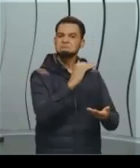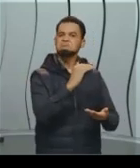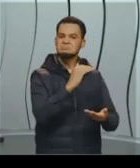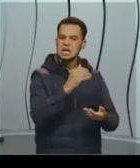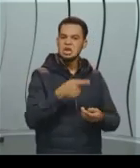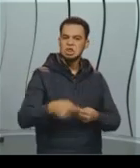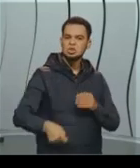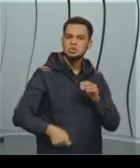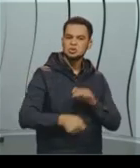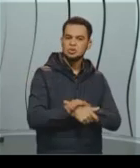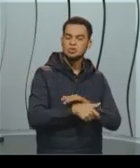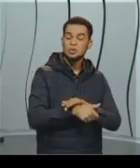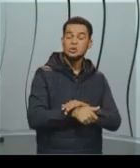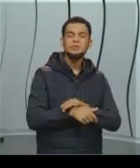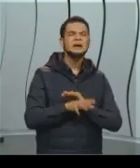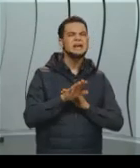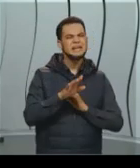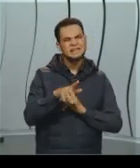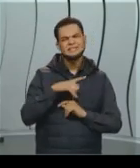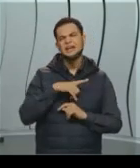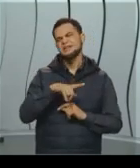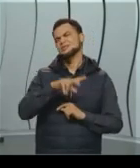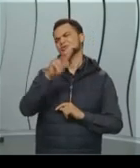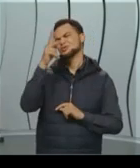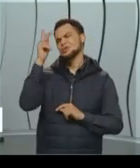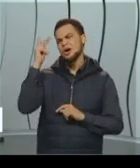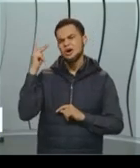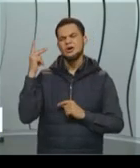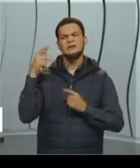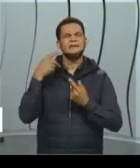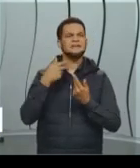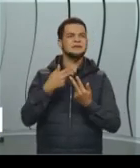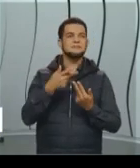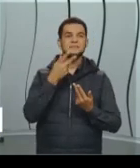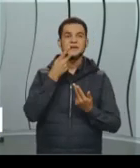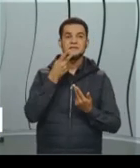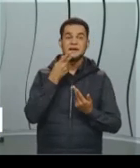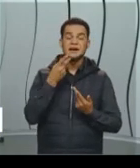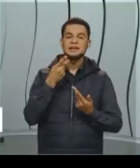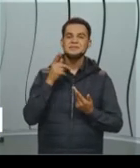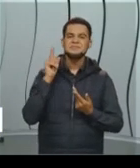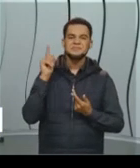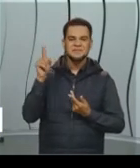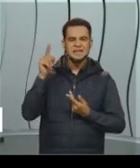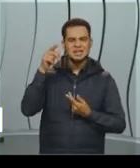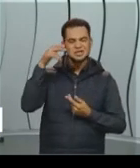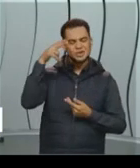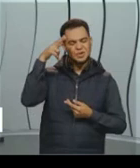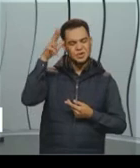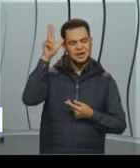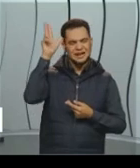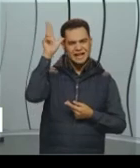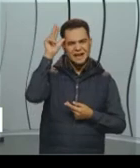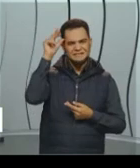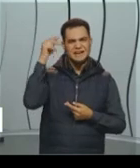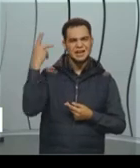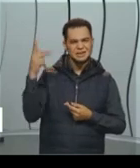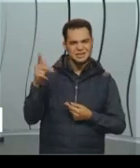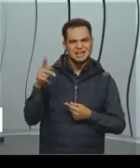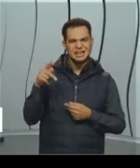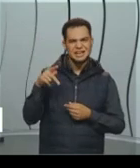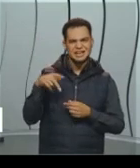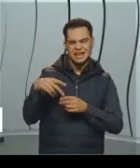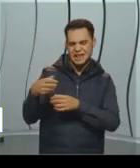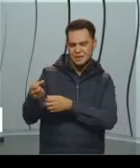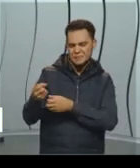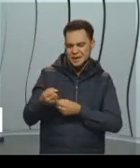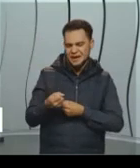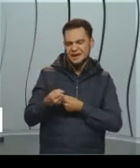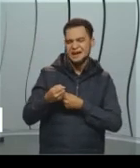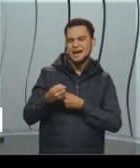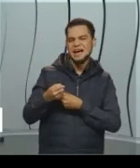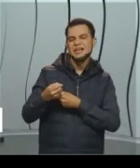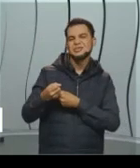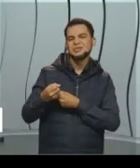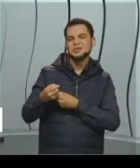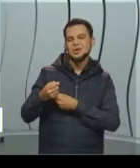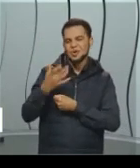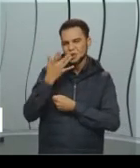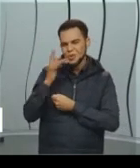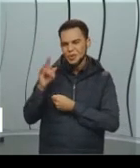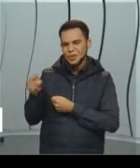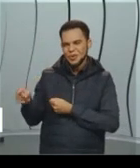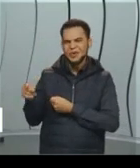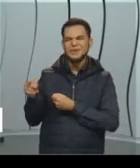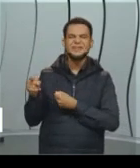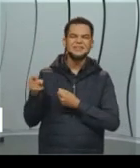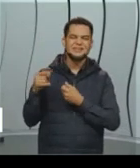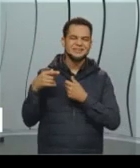há outras histórias míticas, né, que fala aí que ele amarrava o cavalo dele numa barra de ouro de 14 quilos. Mas o que é muito interessante para nós é como